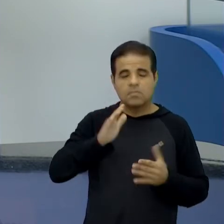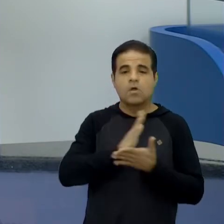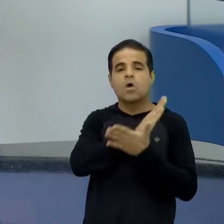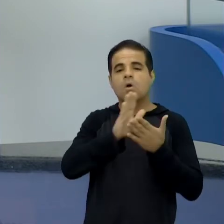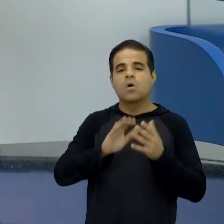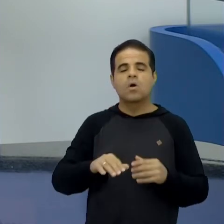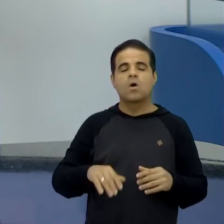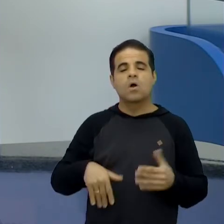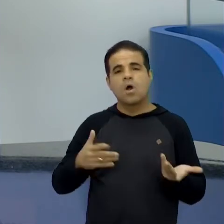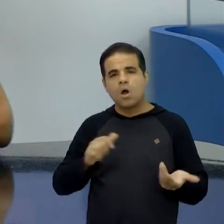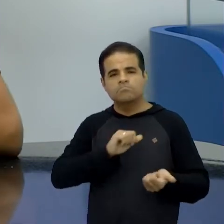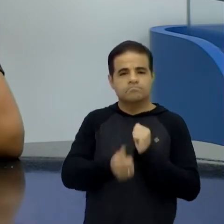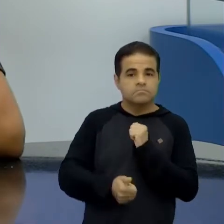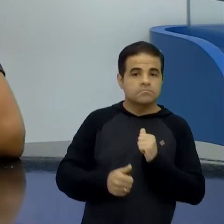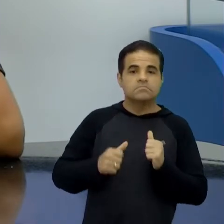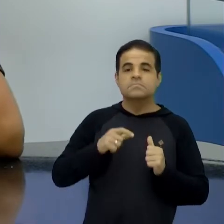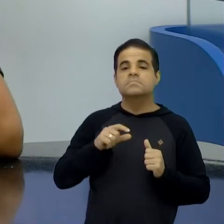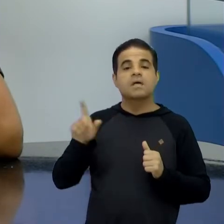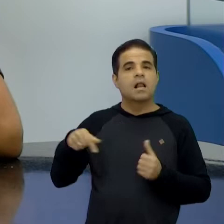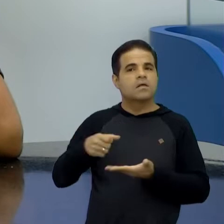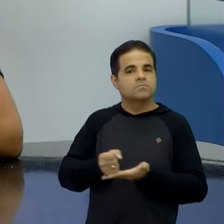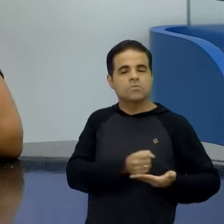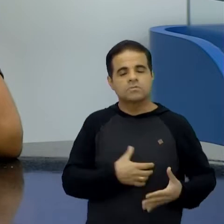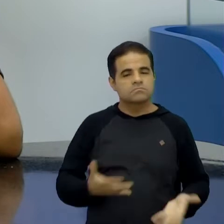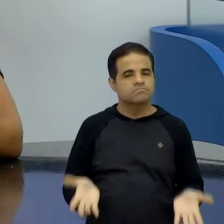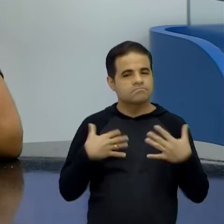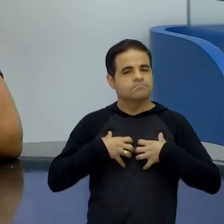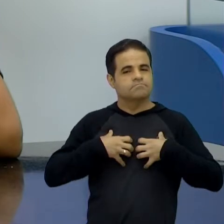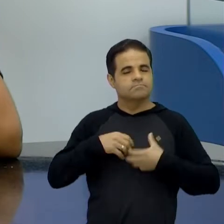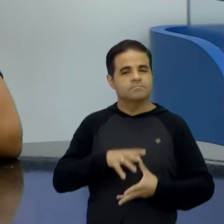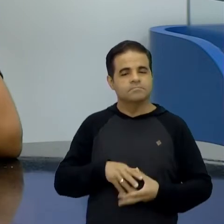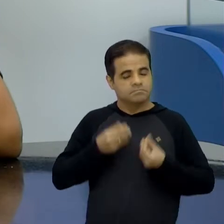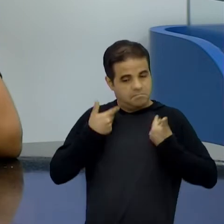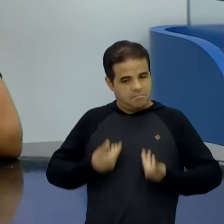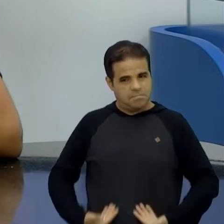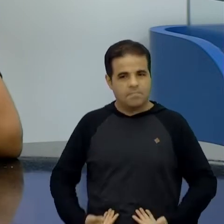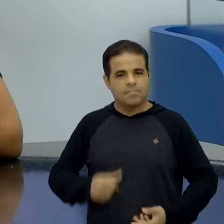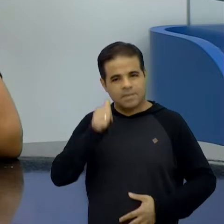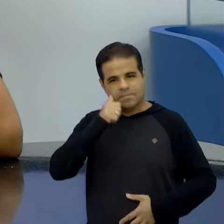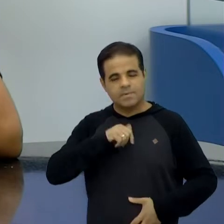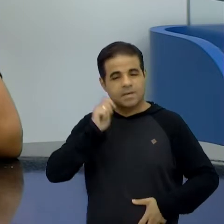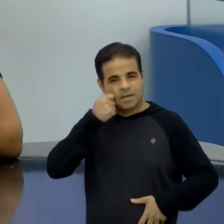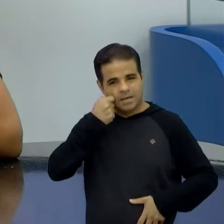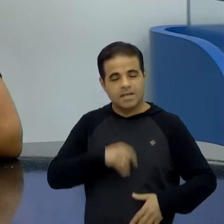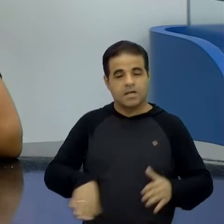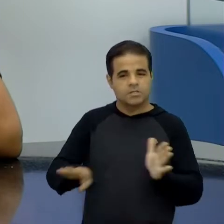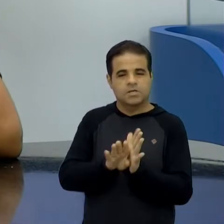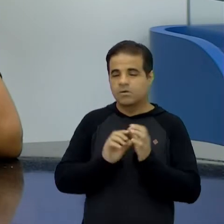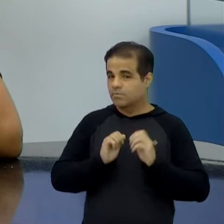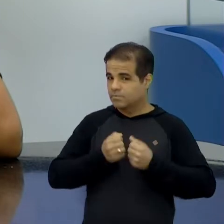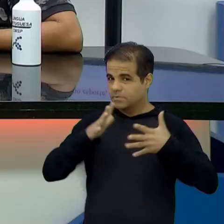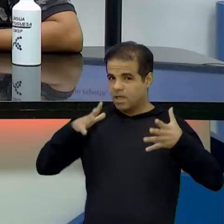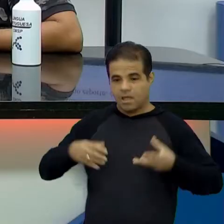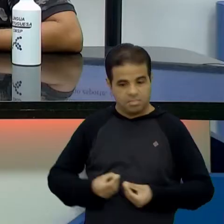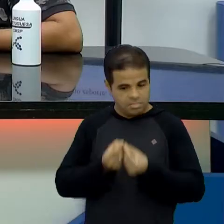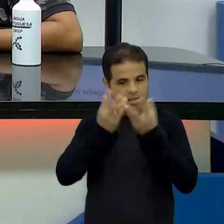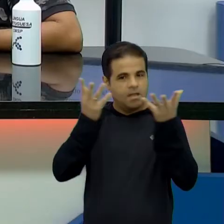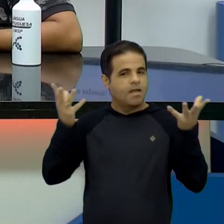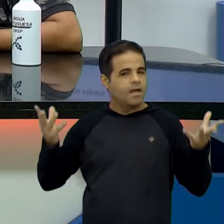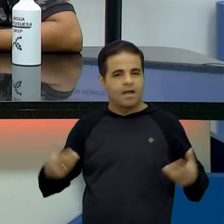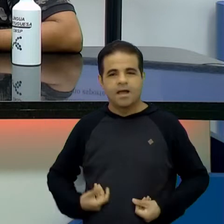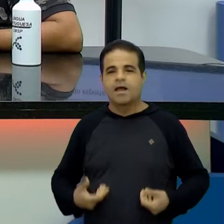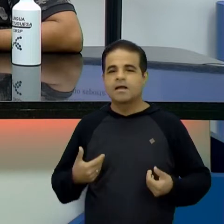coisa no atletismo, mas a Daiane trouxe esse espírito aí da menina negra chegando e brilhando, né? E dando show, né? Dando